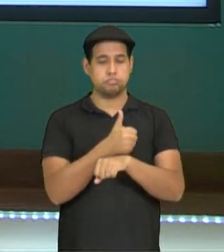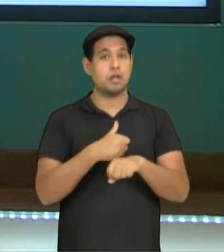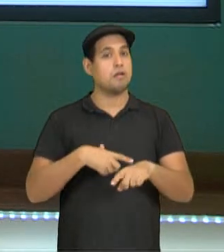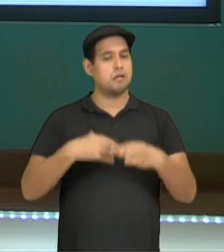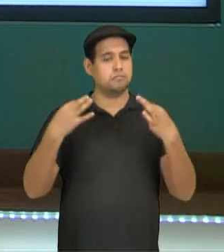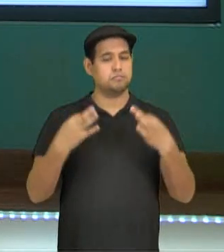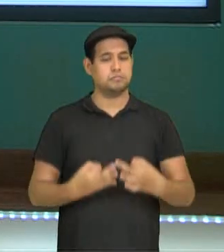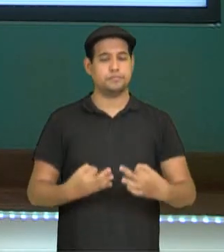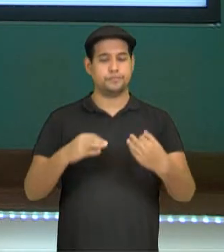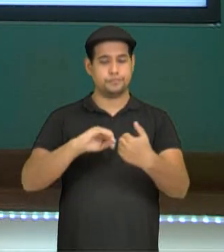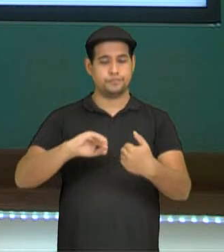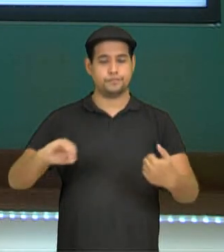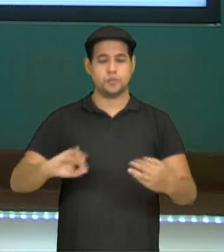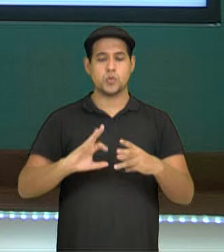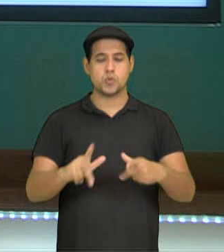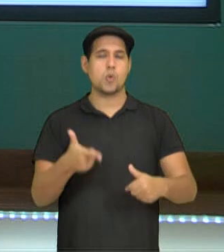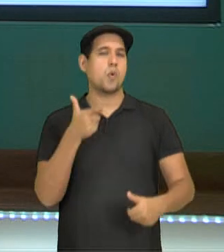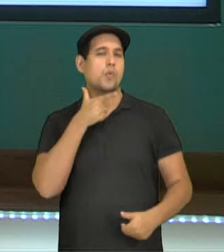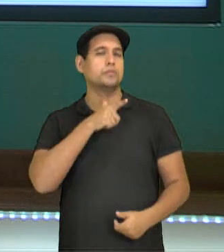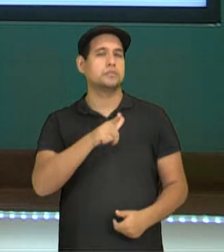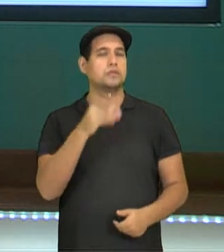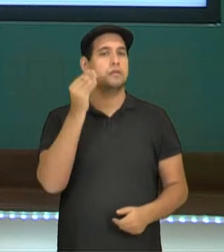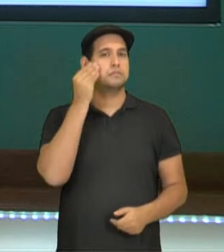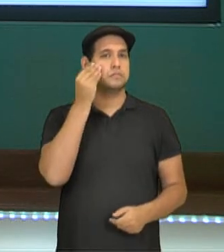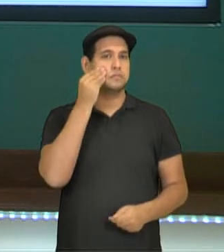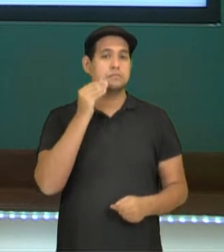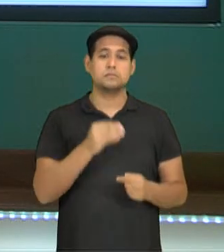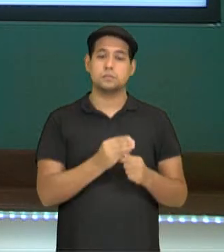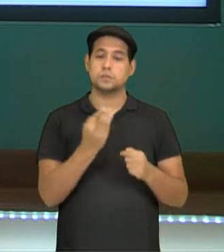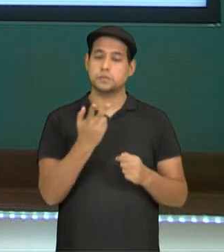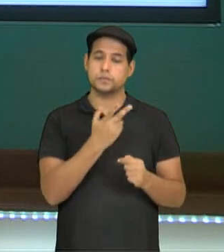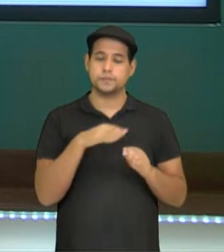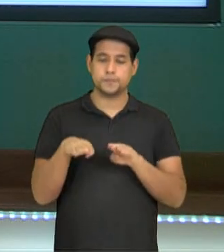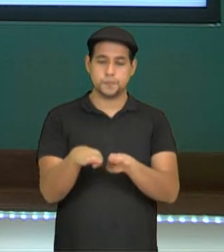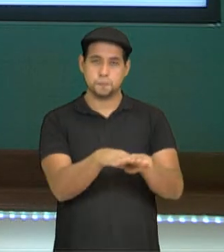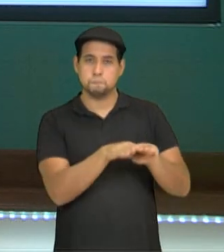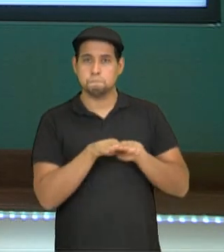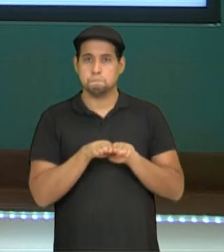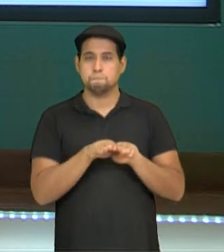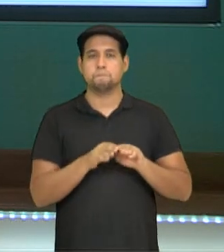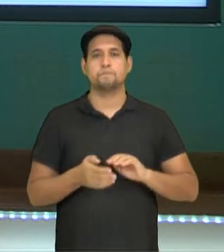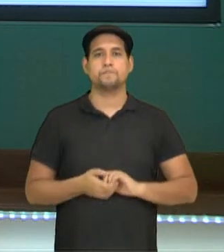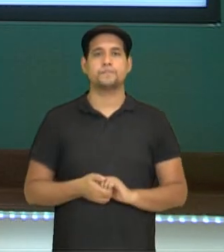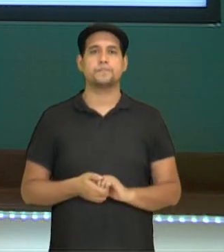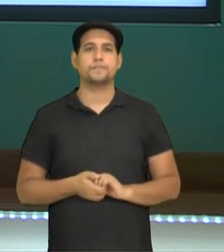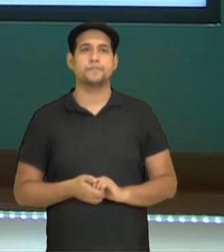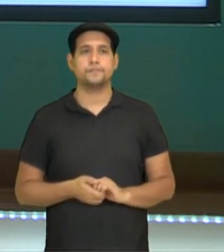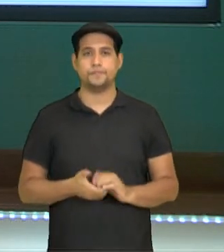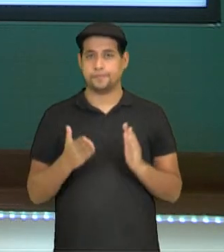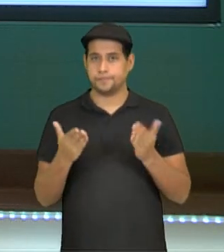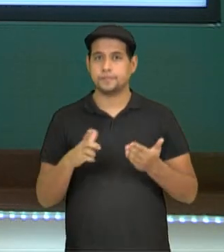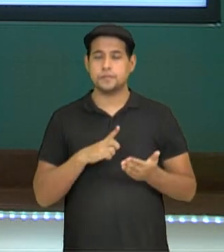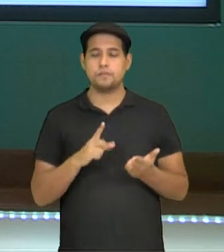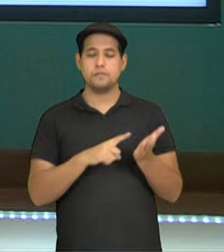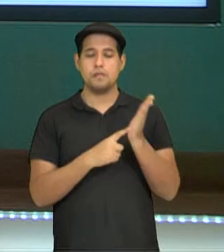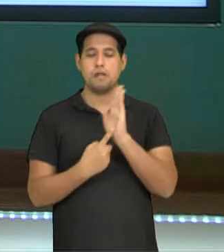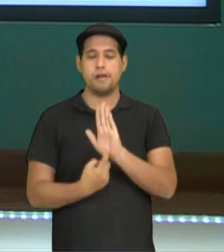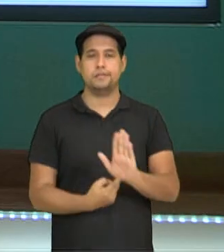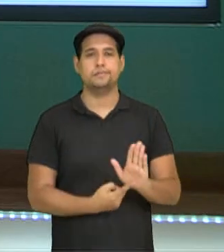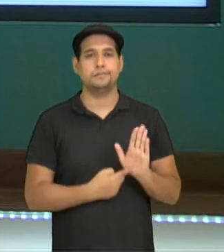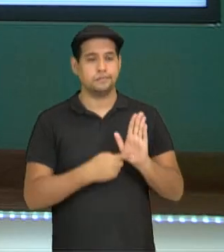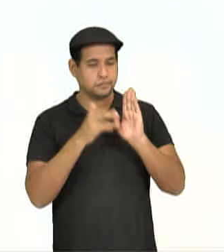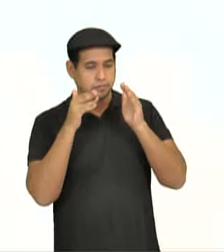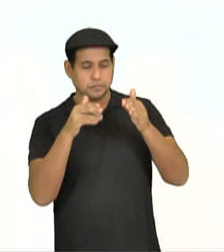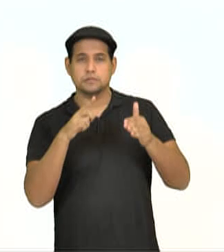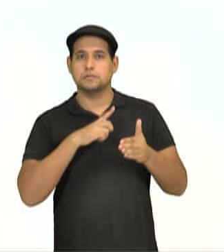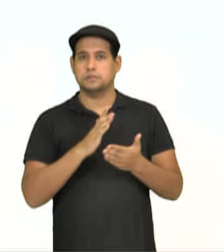justa essa divisão e todos consigam competir de uma maneira igualitária. Então aqui a gente, só para mostrar aqui, frisar, né,